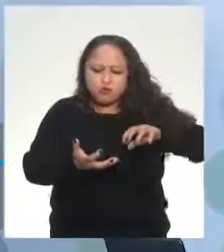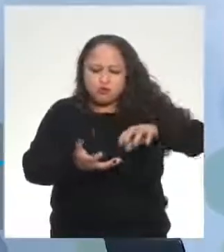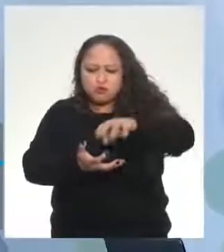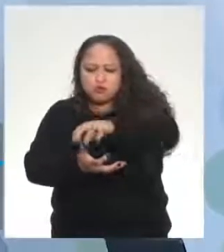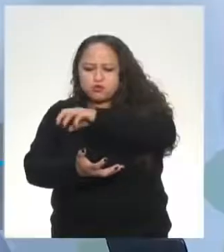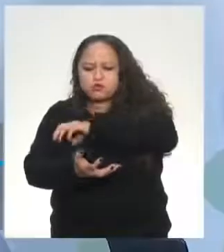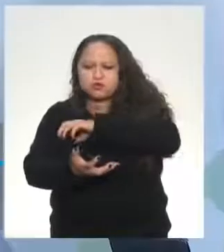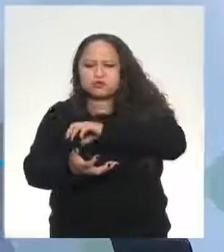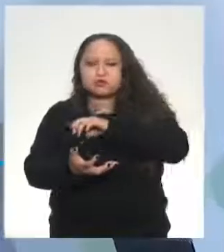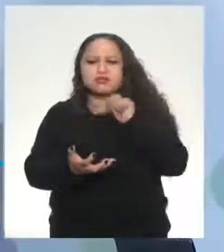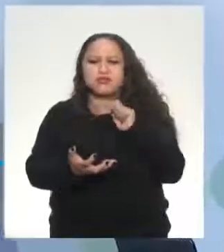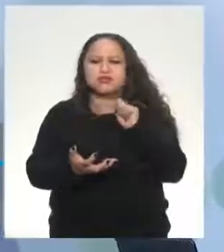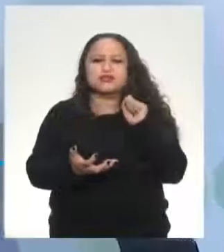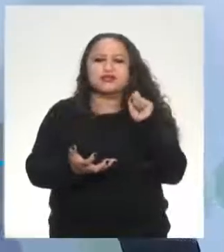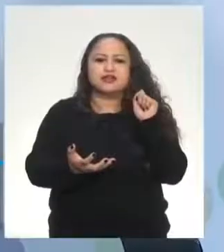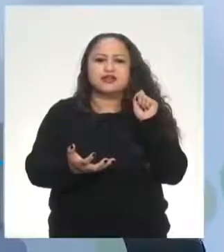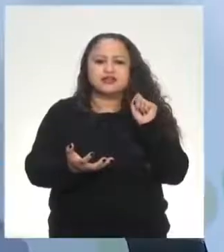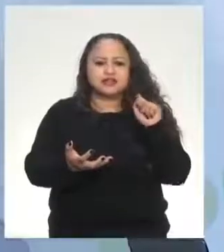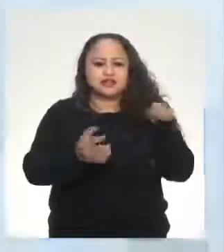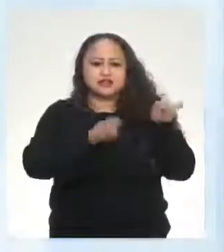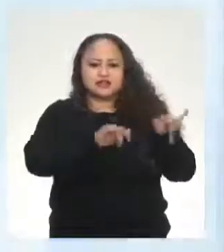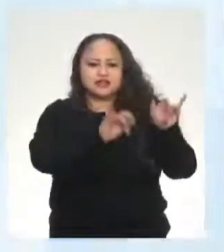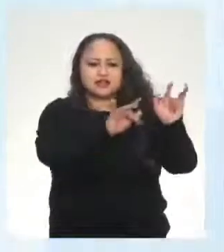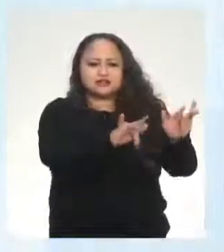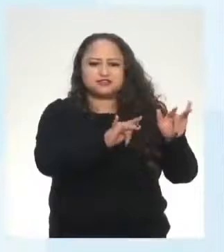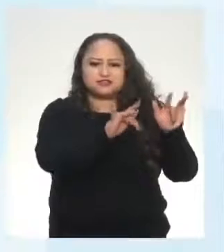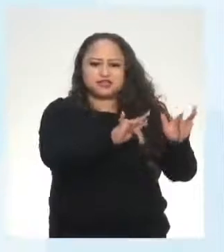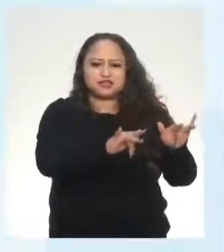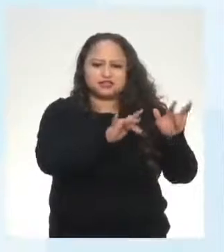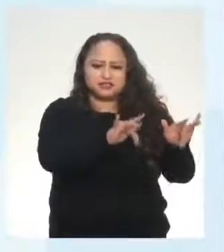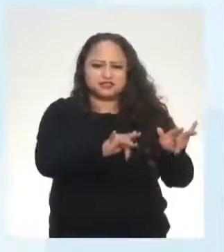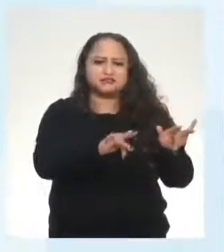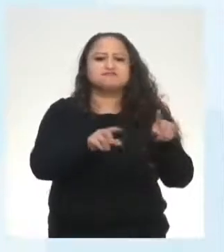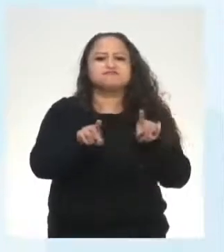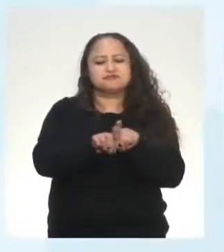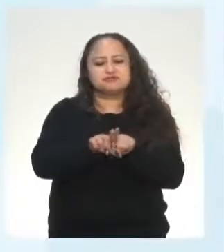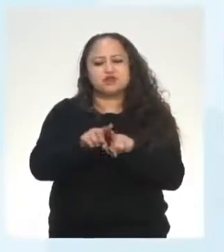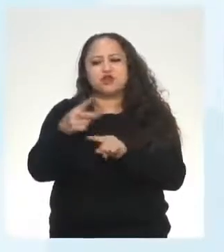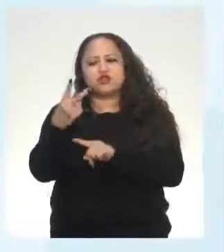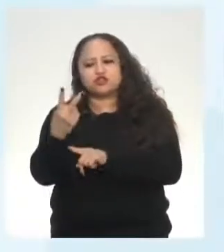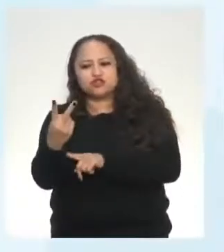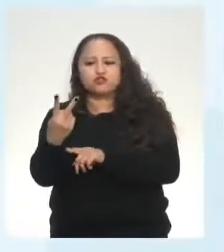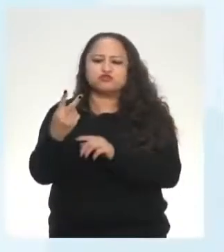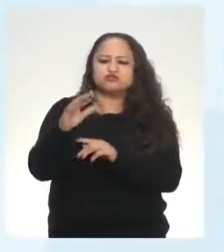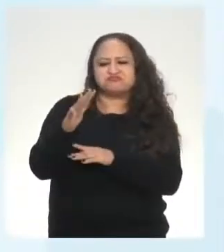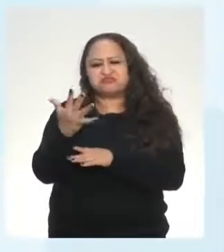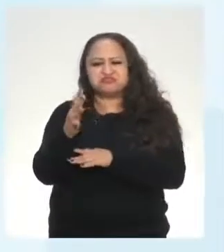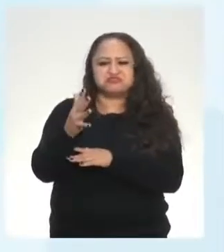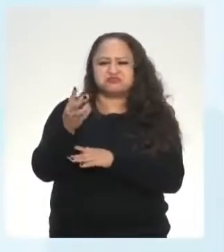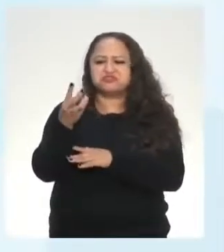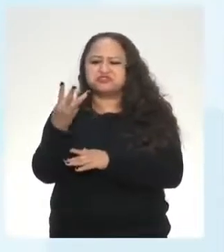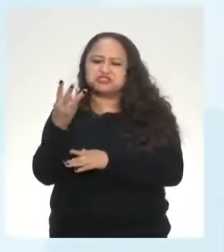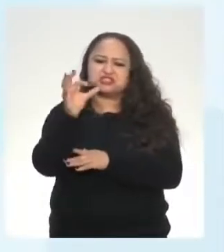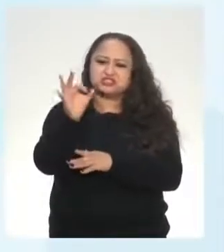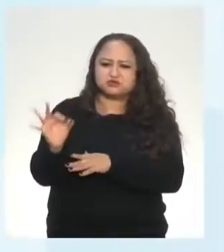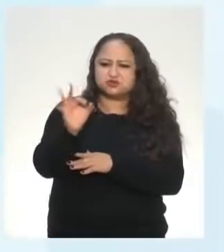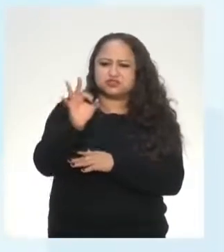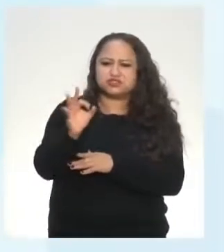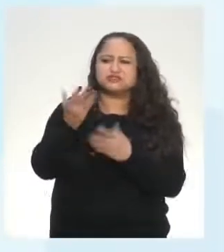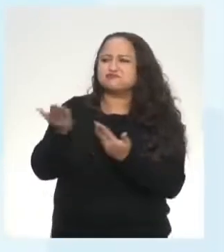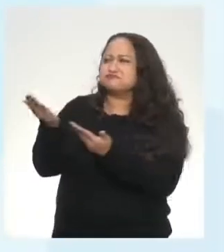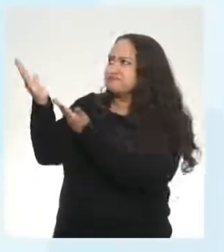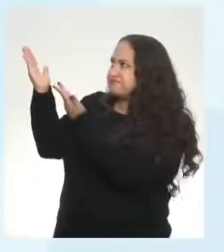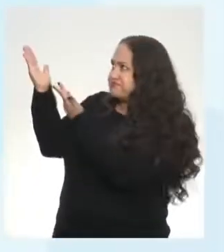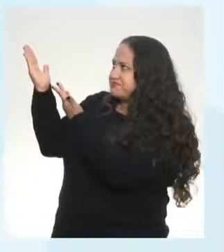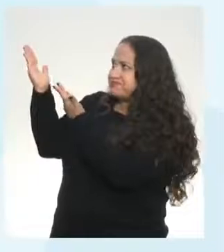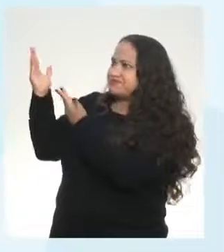tem um patamar que gira em torno aí de mais ou menos 2 a 3%, aí, como mostra na imagem, né, na população